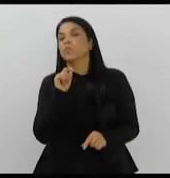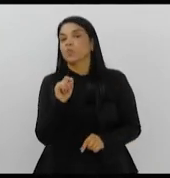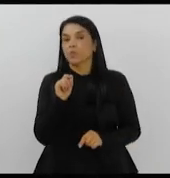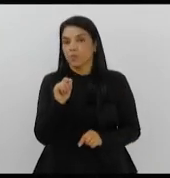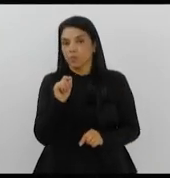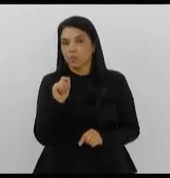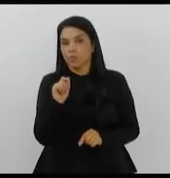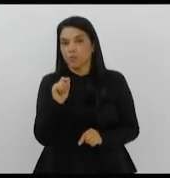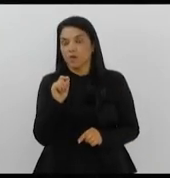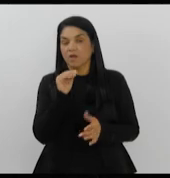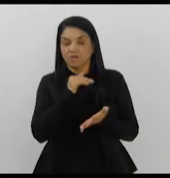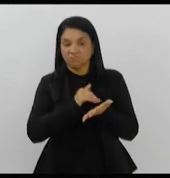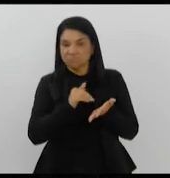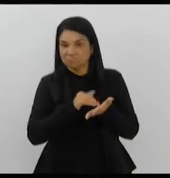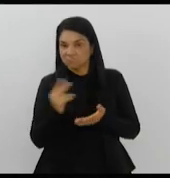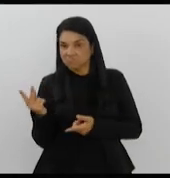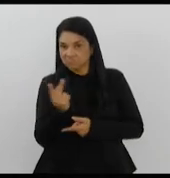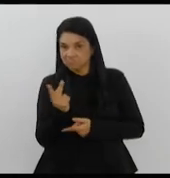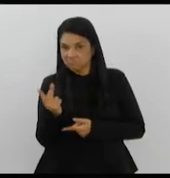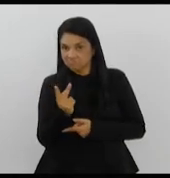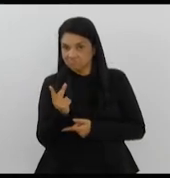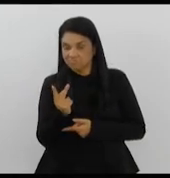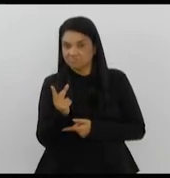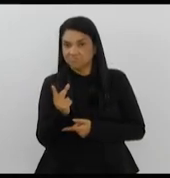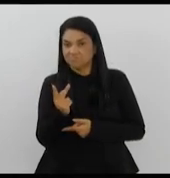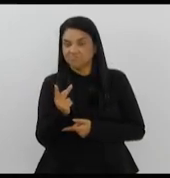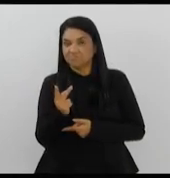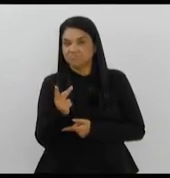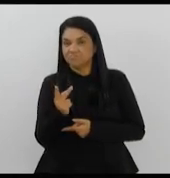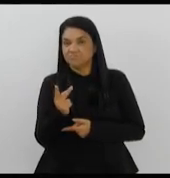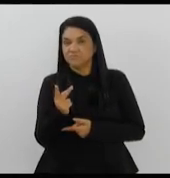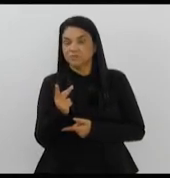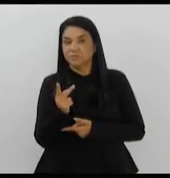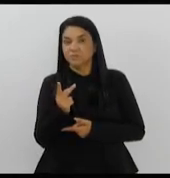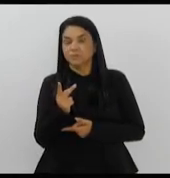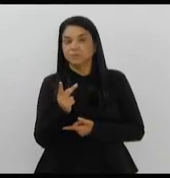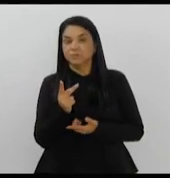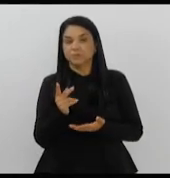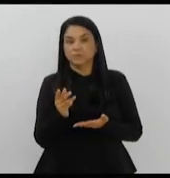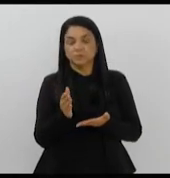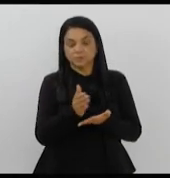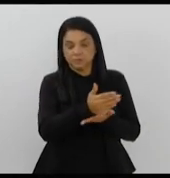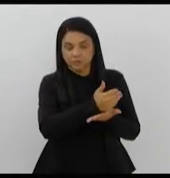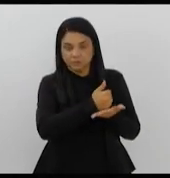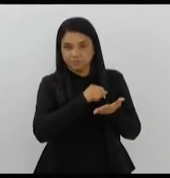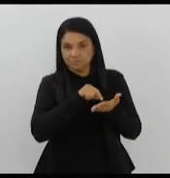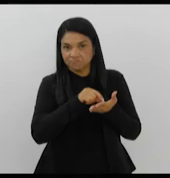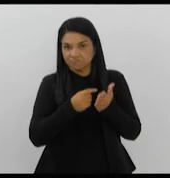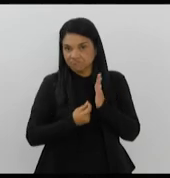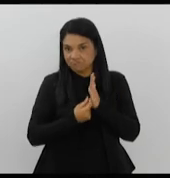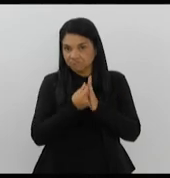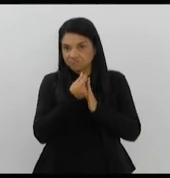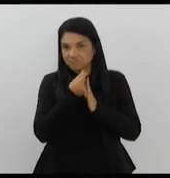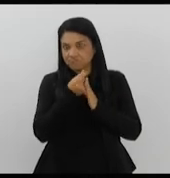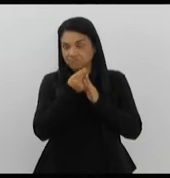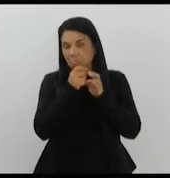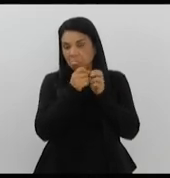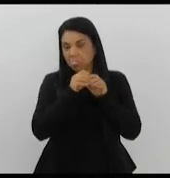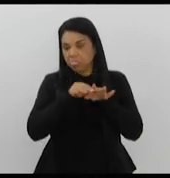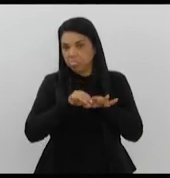que estas secretarias estão deixando os recursos públicos se